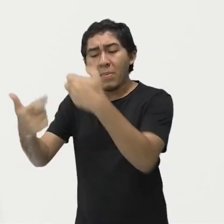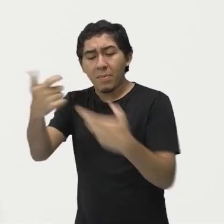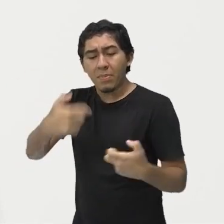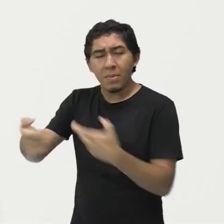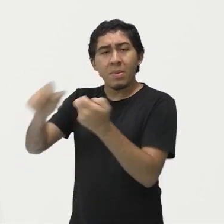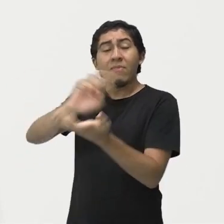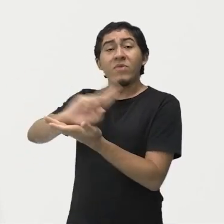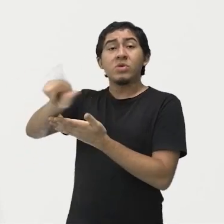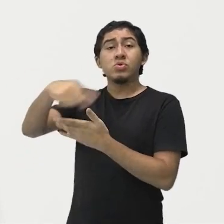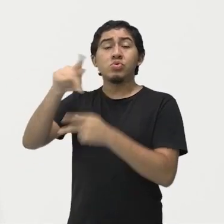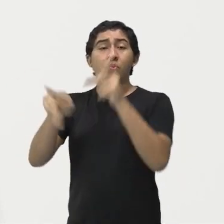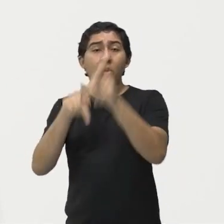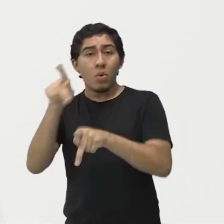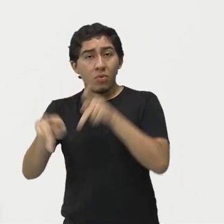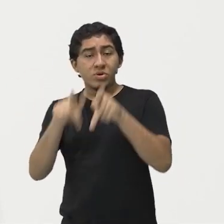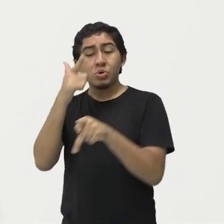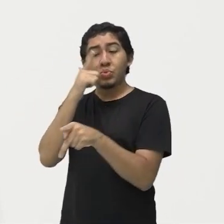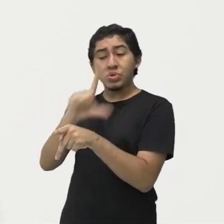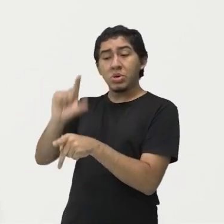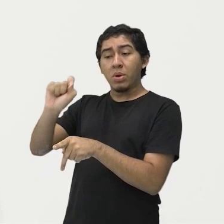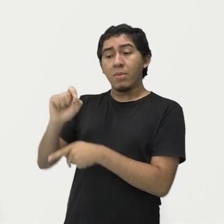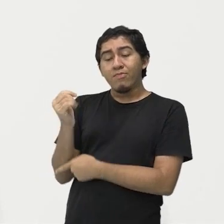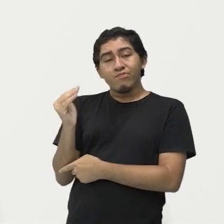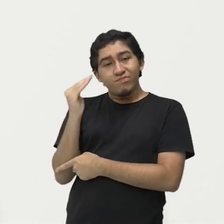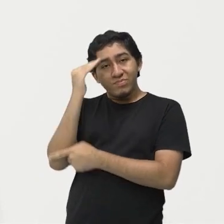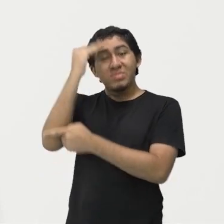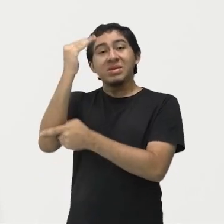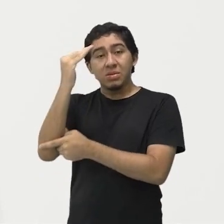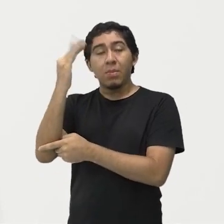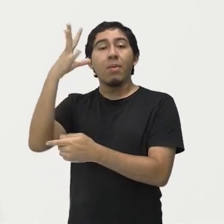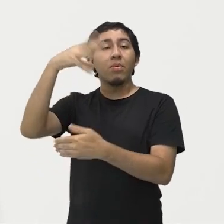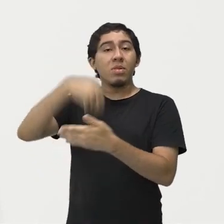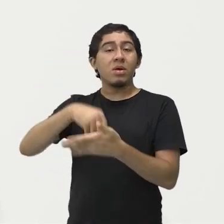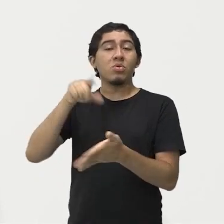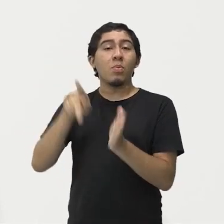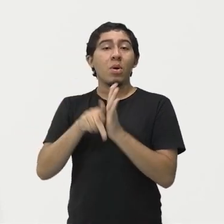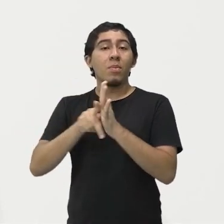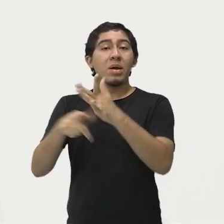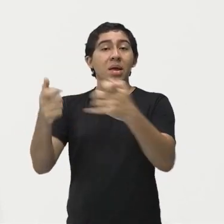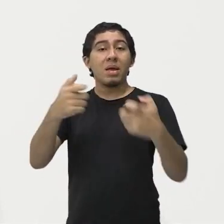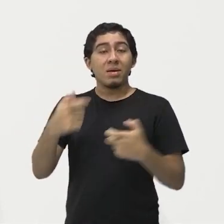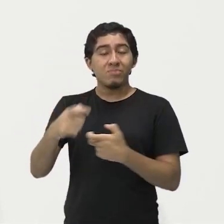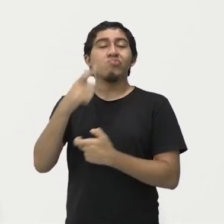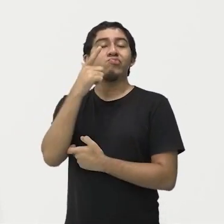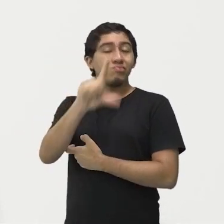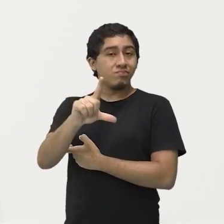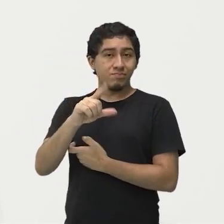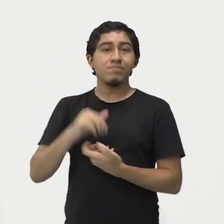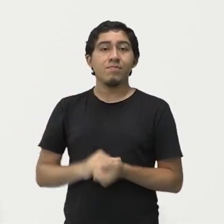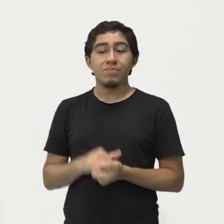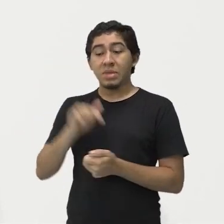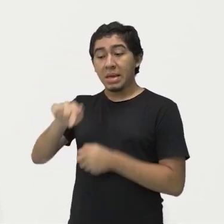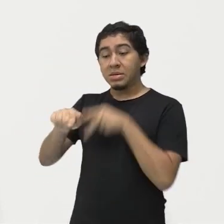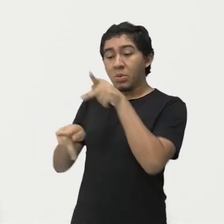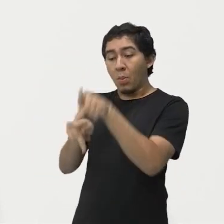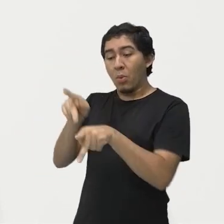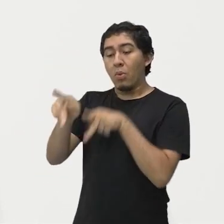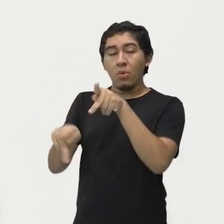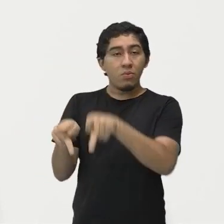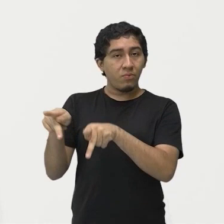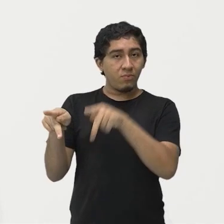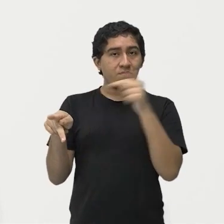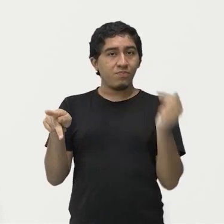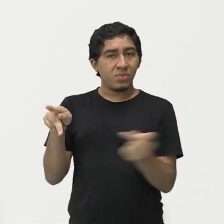um destaque aí, principalmente nas guerras, tá? Os espartanos eram um povo, Esparta era uma